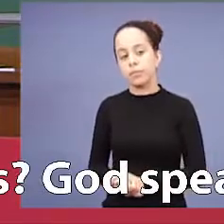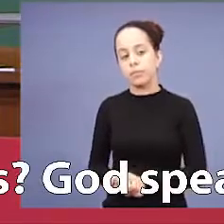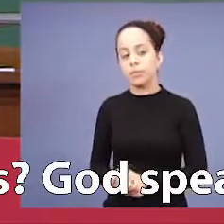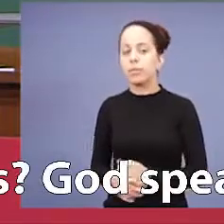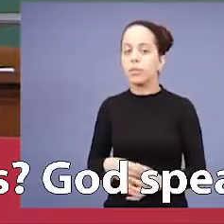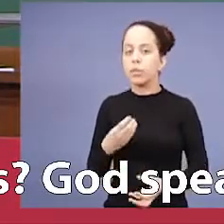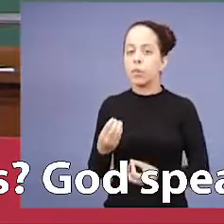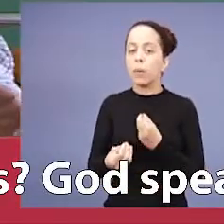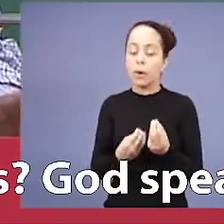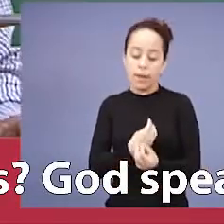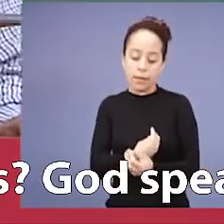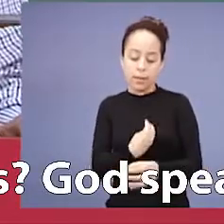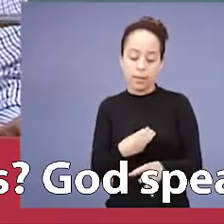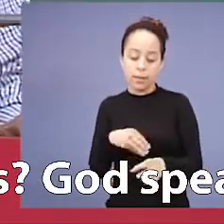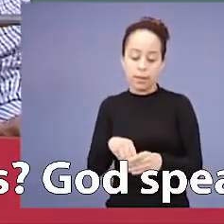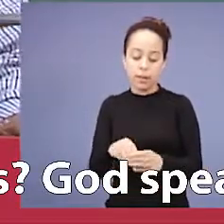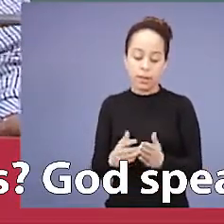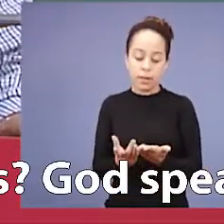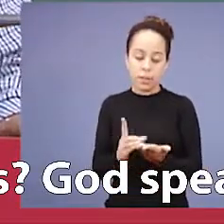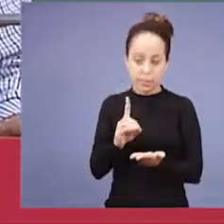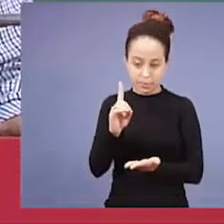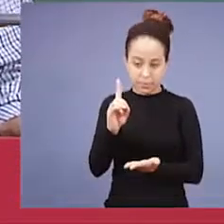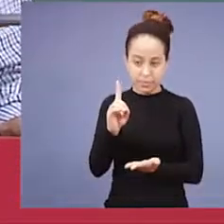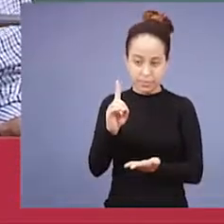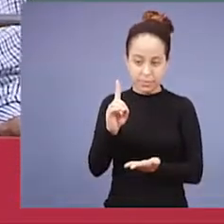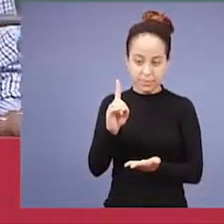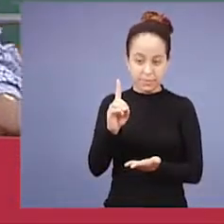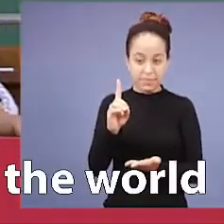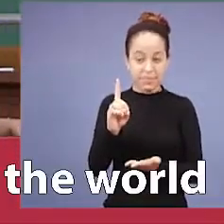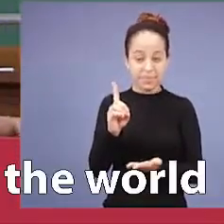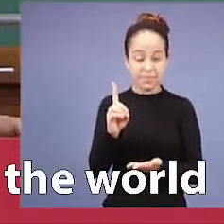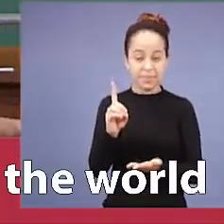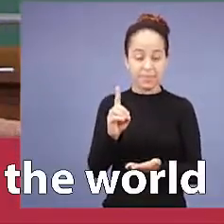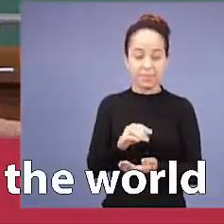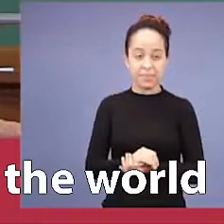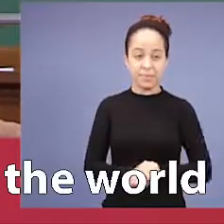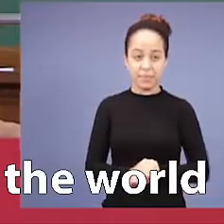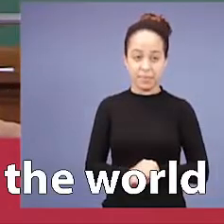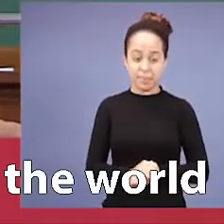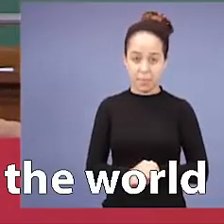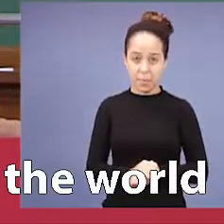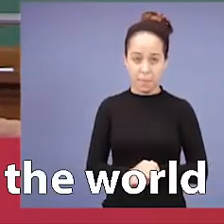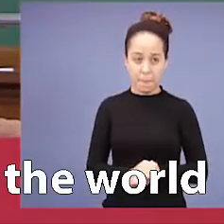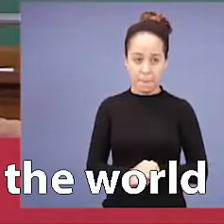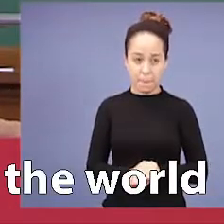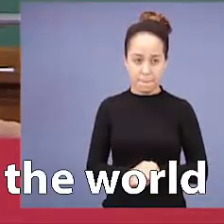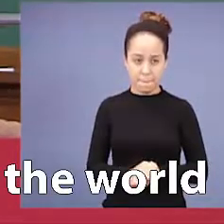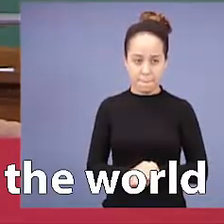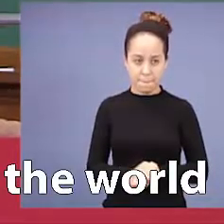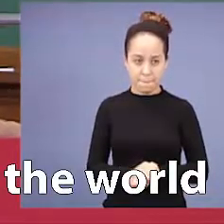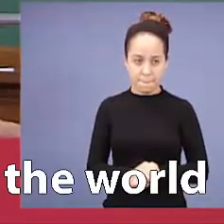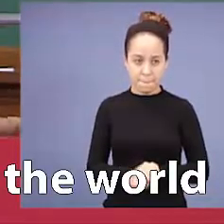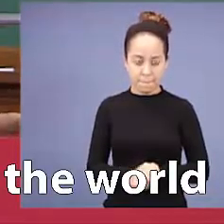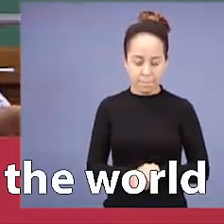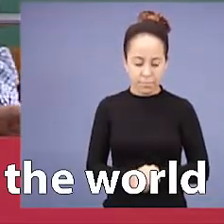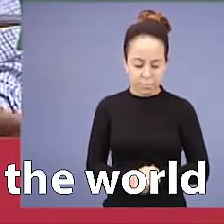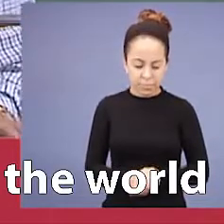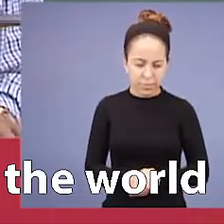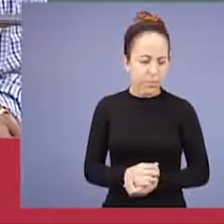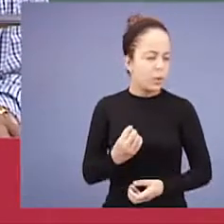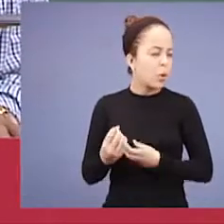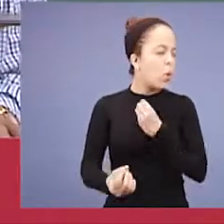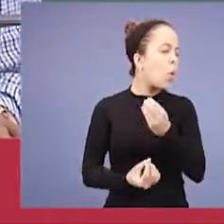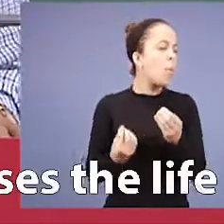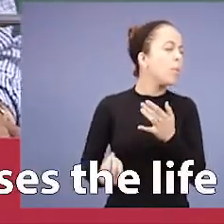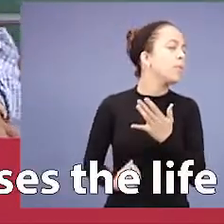a palavra o que acontece deus fala o efeito surge por sua palavra criou o